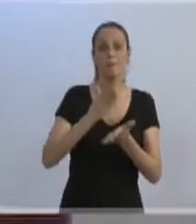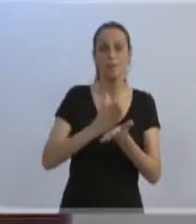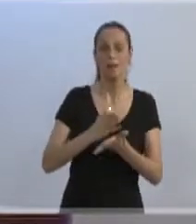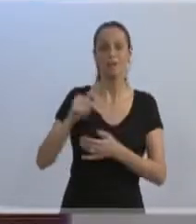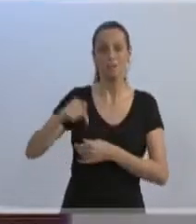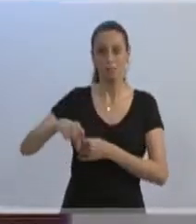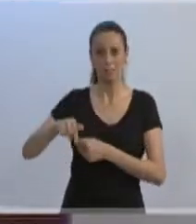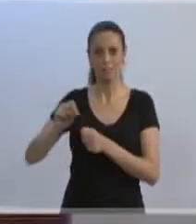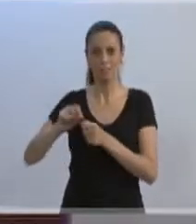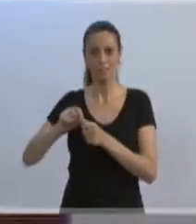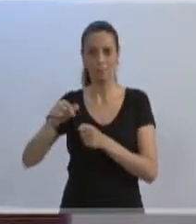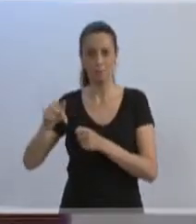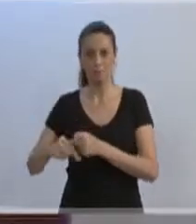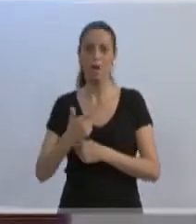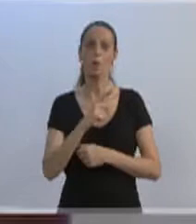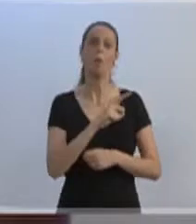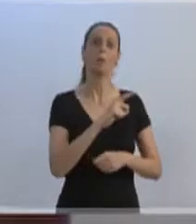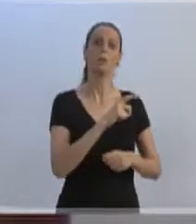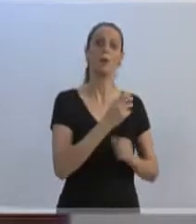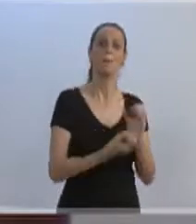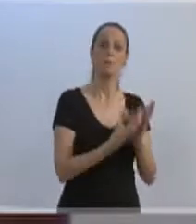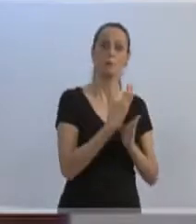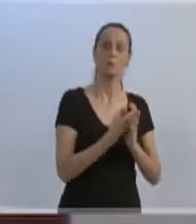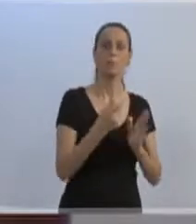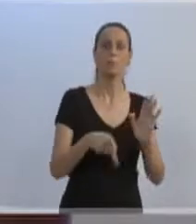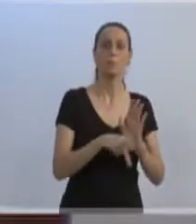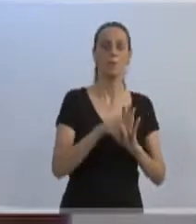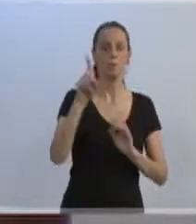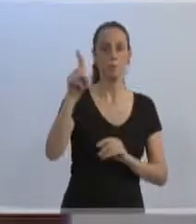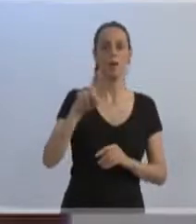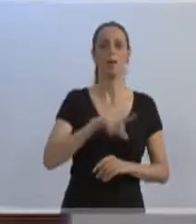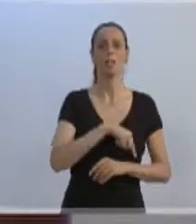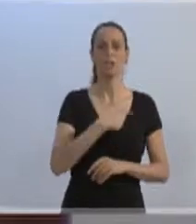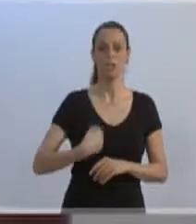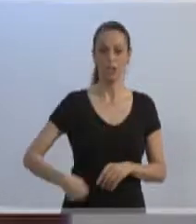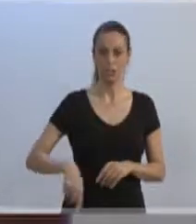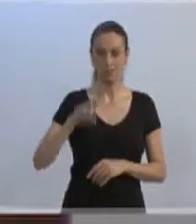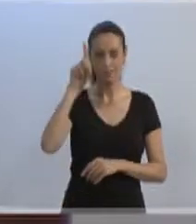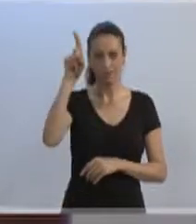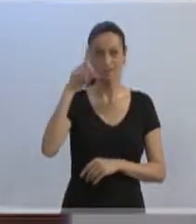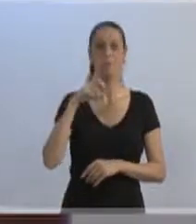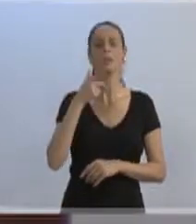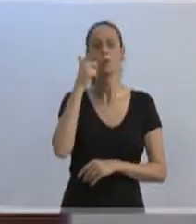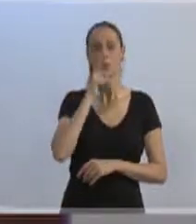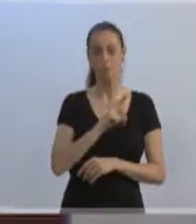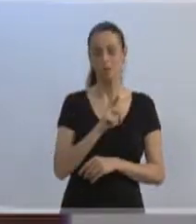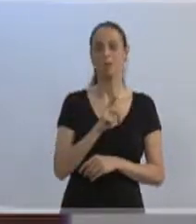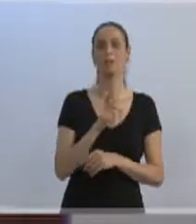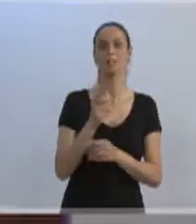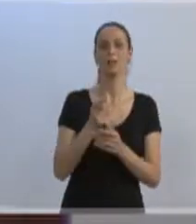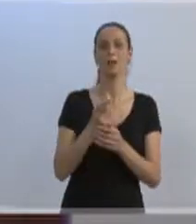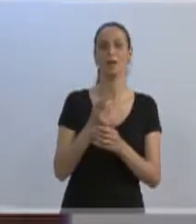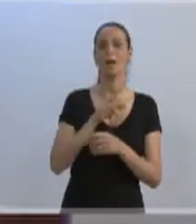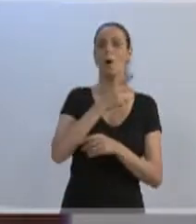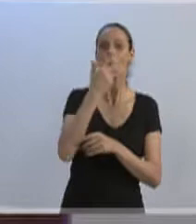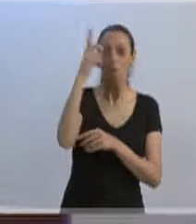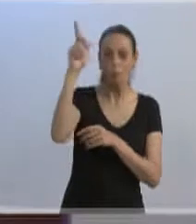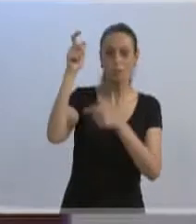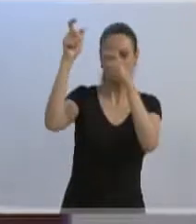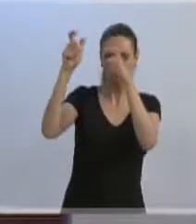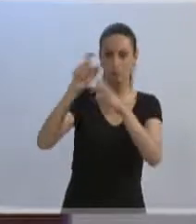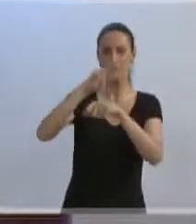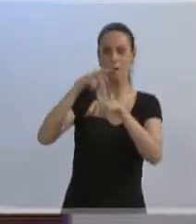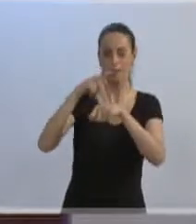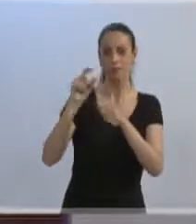blumenau uma parte da produção é na china eles têm importado da china da malásia de outros países onde eles